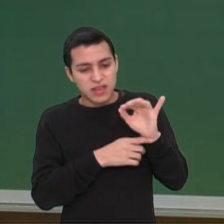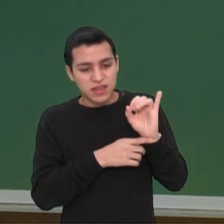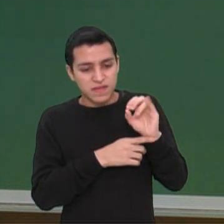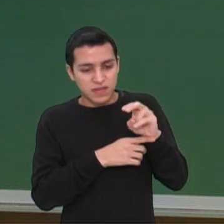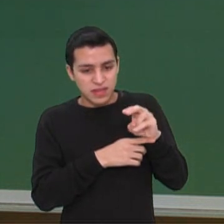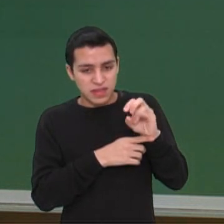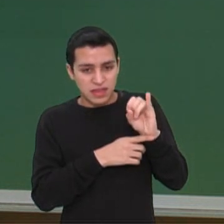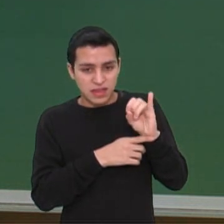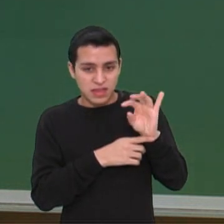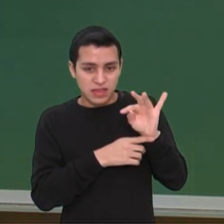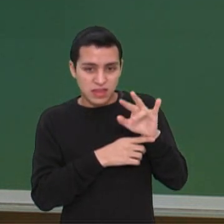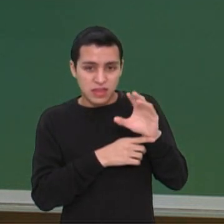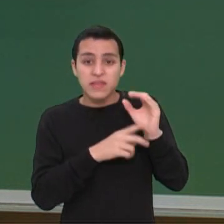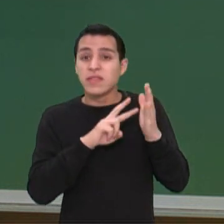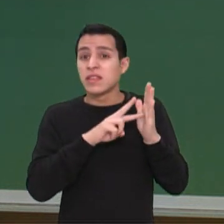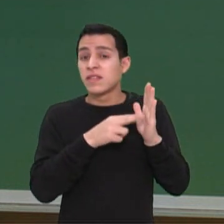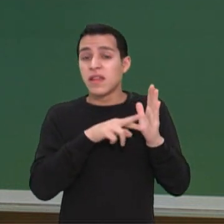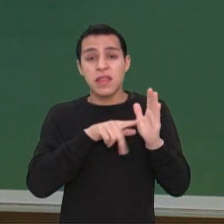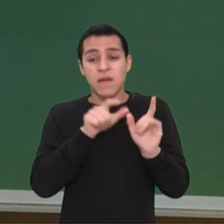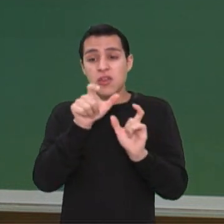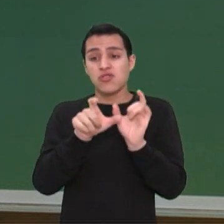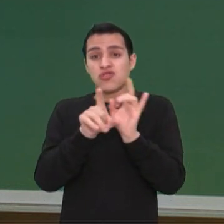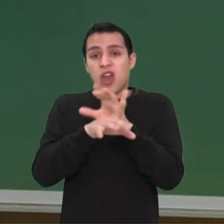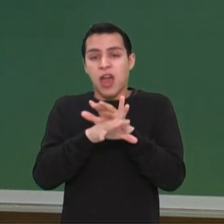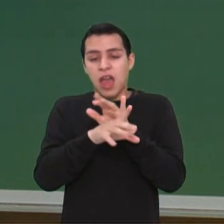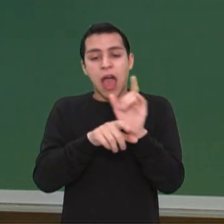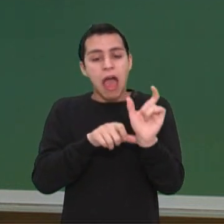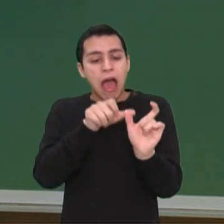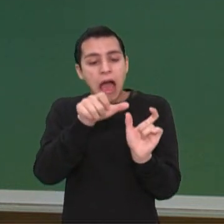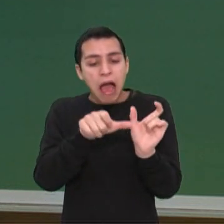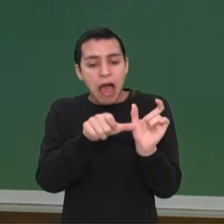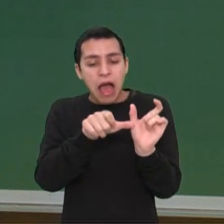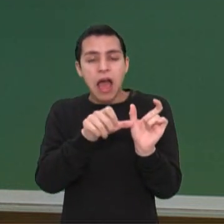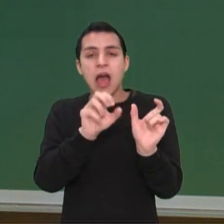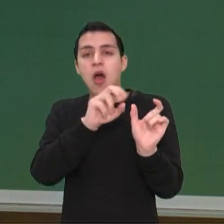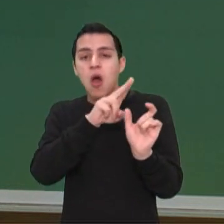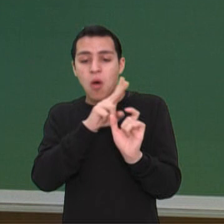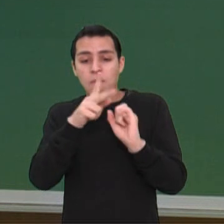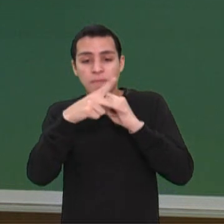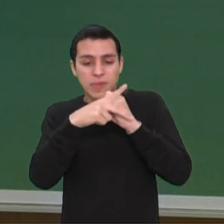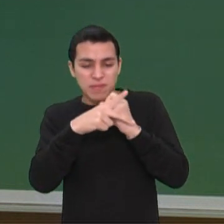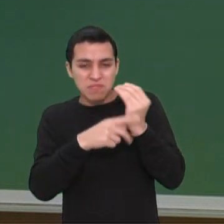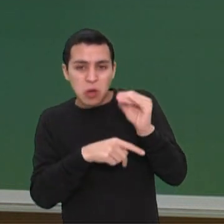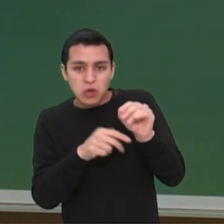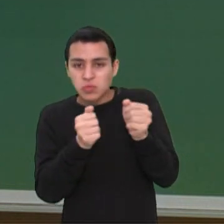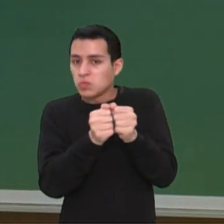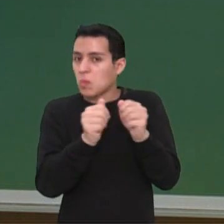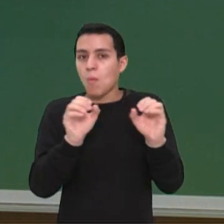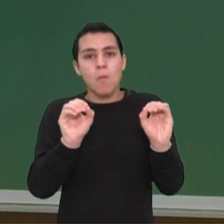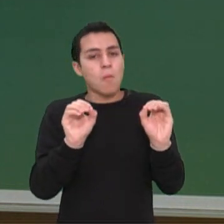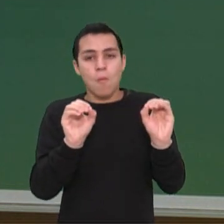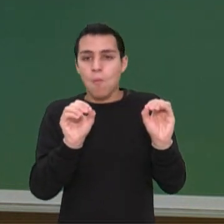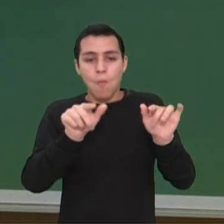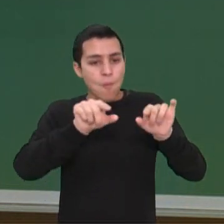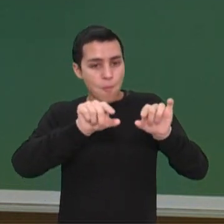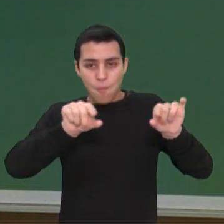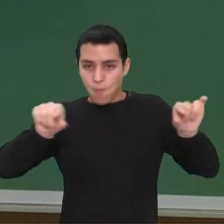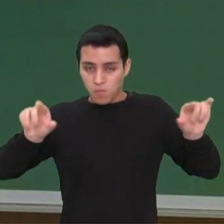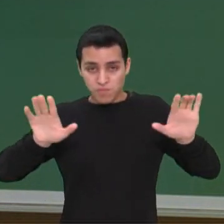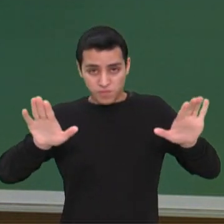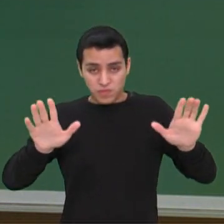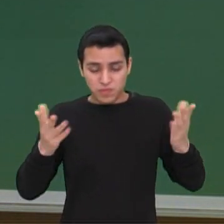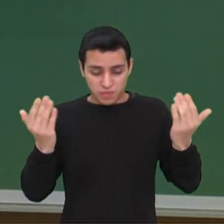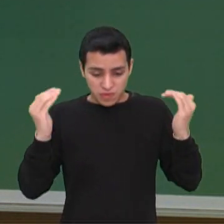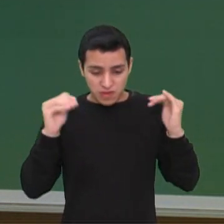que não vem conjugado, ele não aparece com a preposição to. Então, dessa forma, no caso, para a